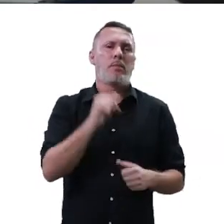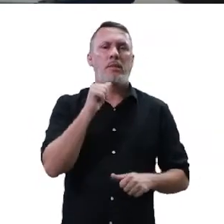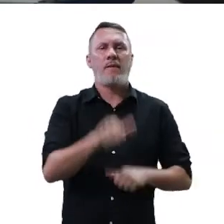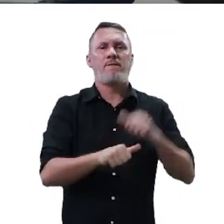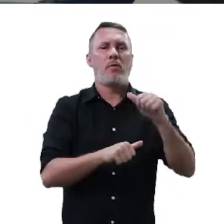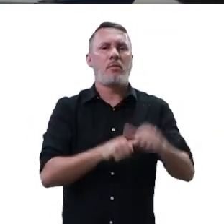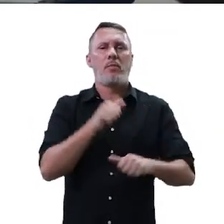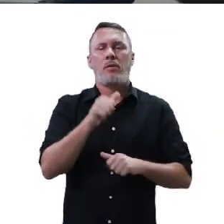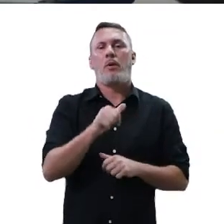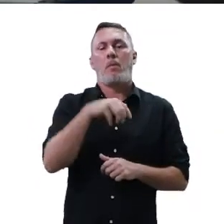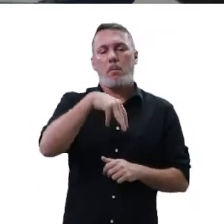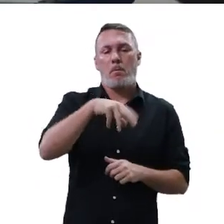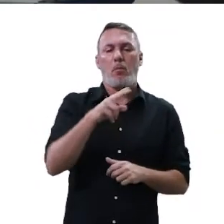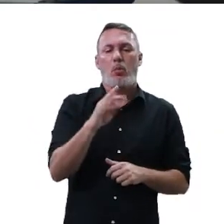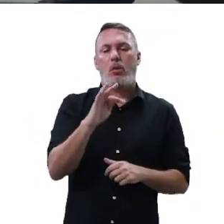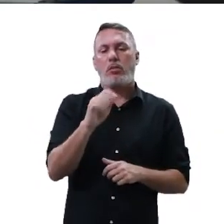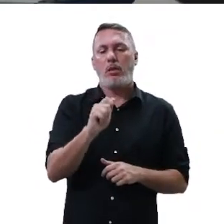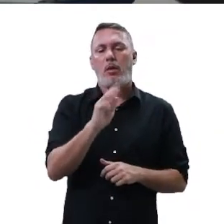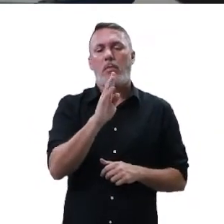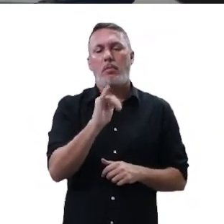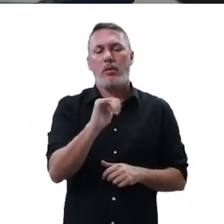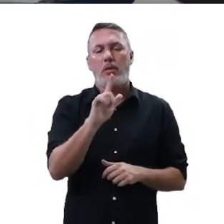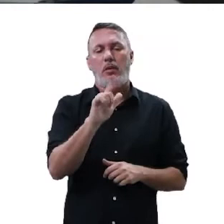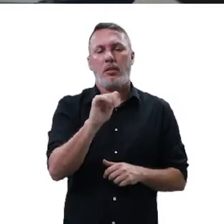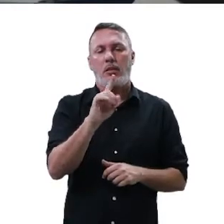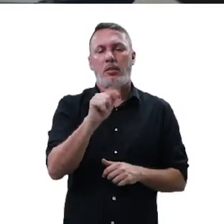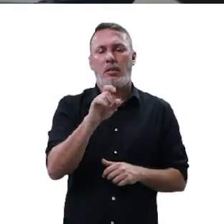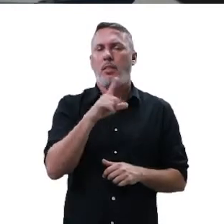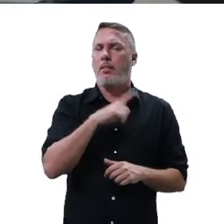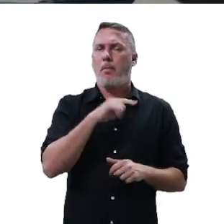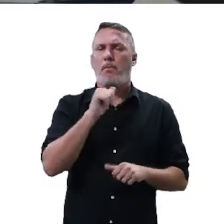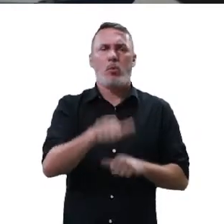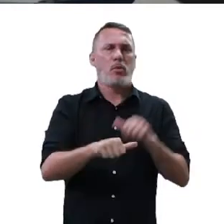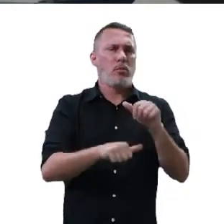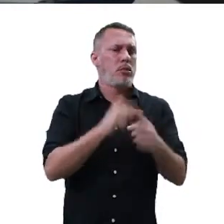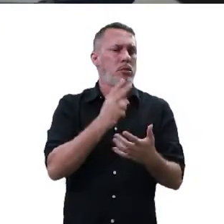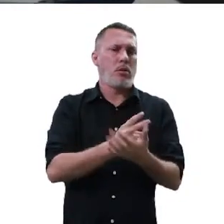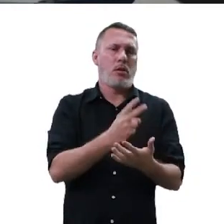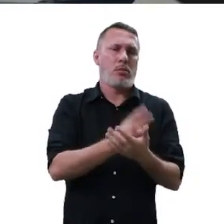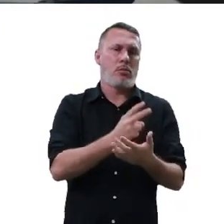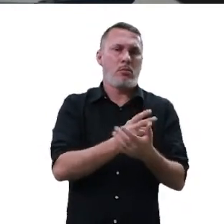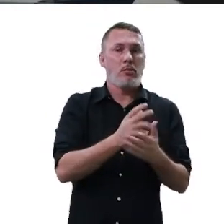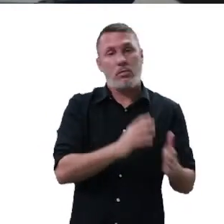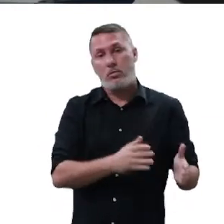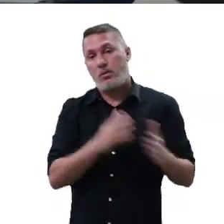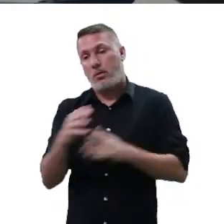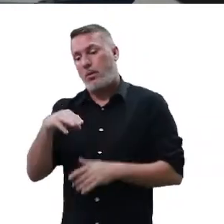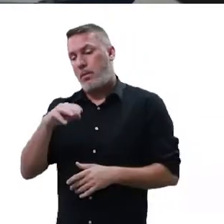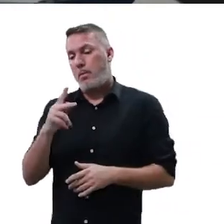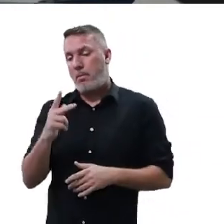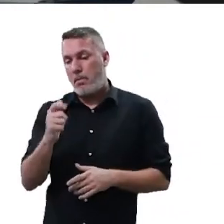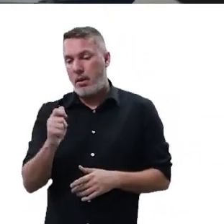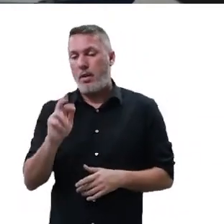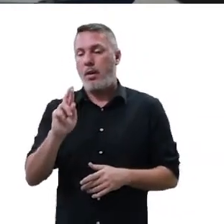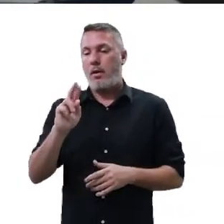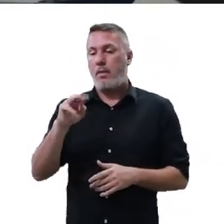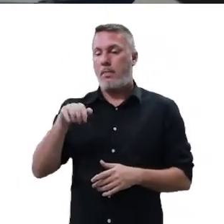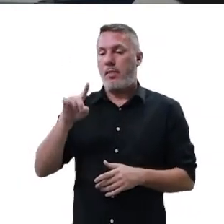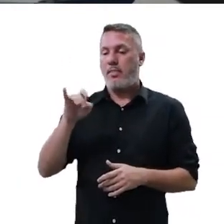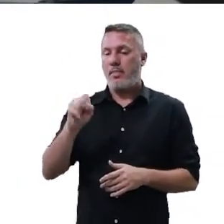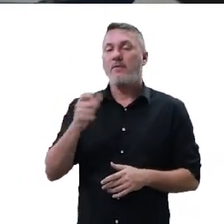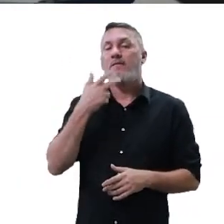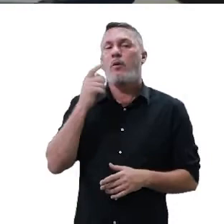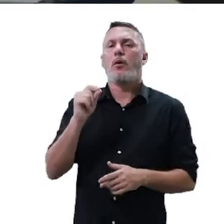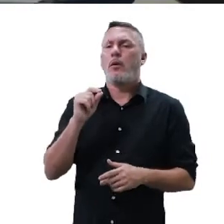de transformação, né? Da mutabilidade, ou seja, da mudança que está toda hora acontecendo. E o